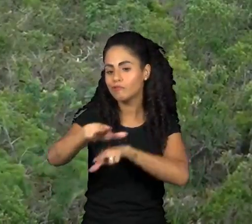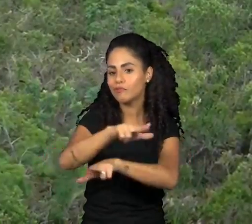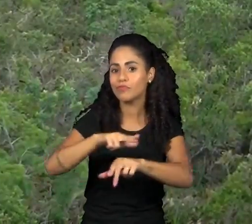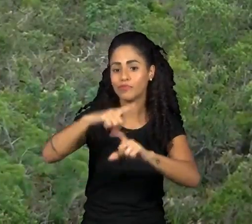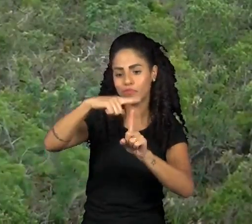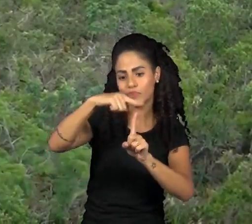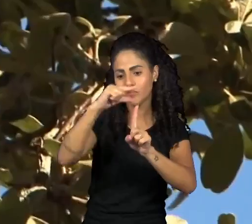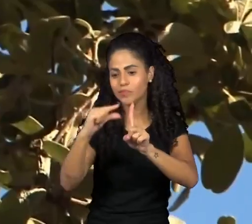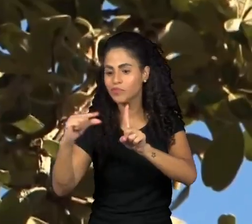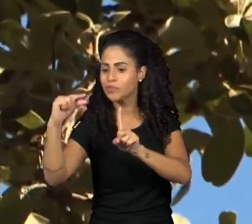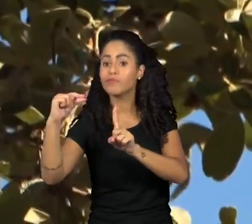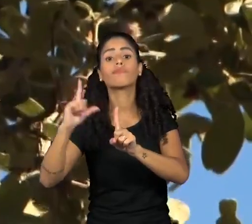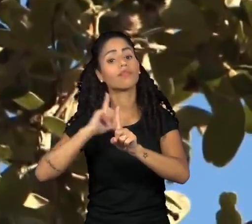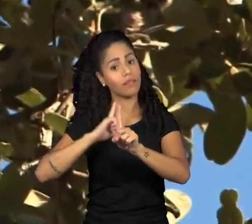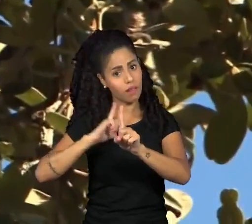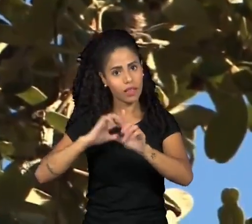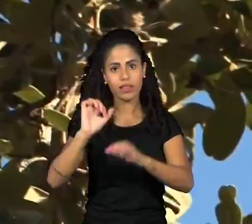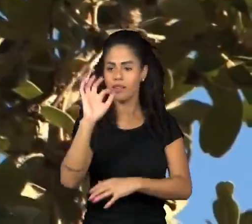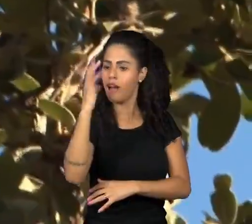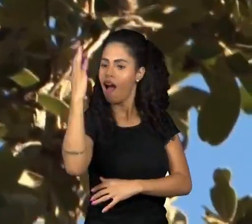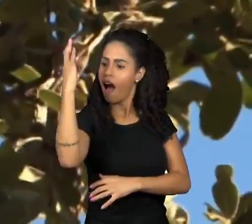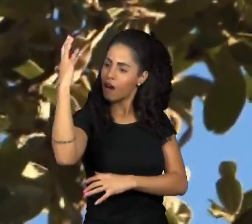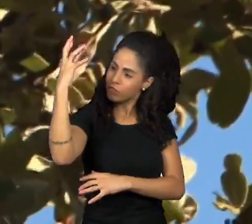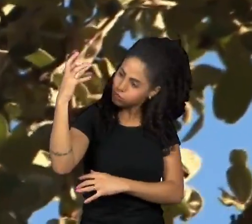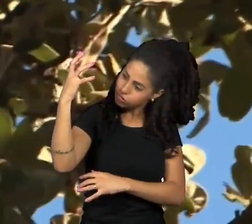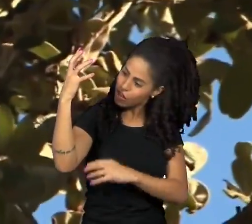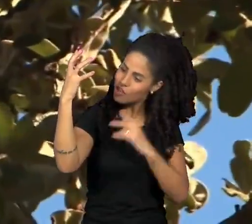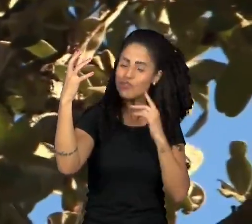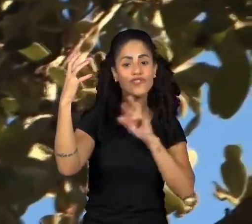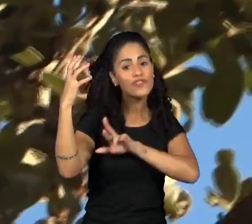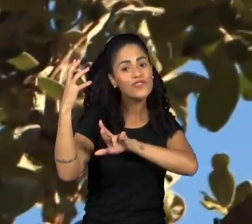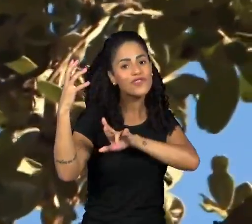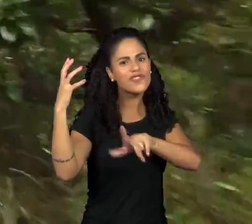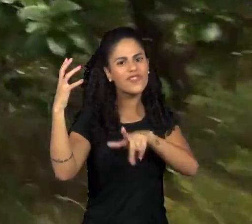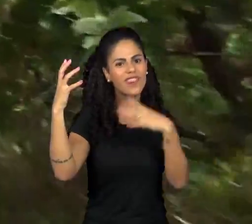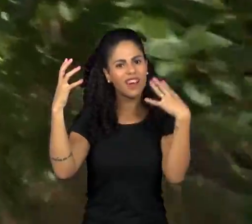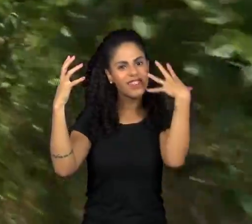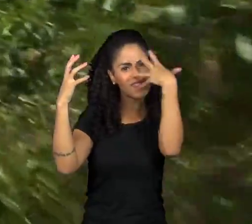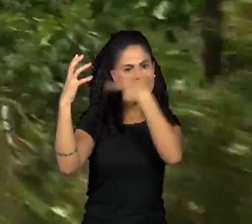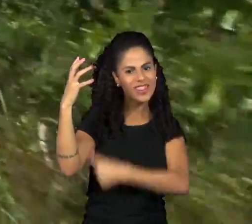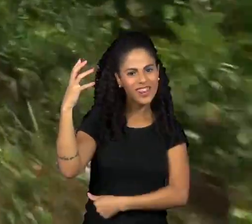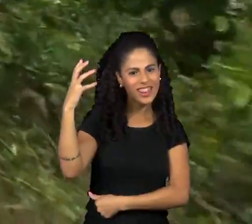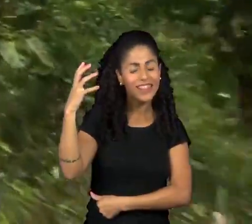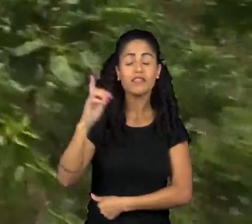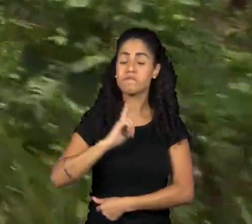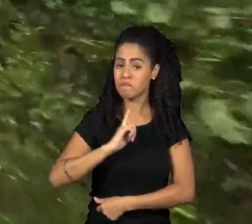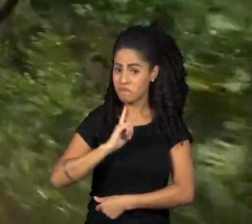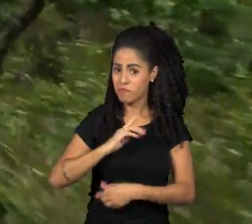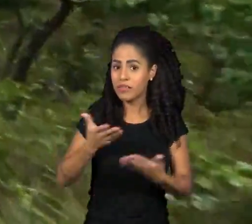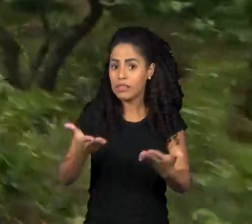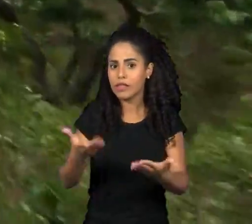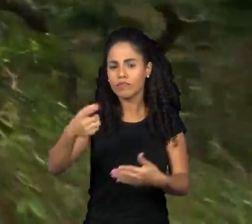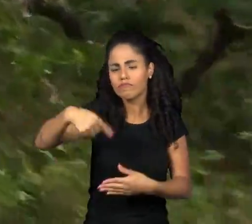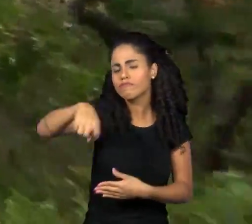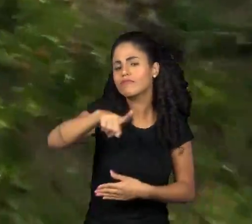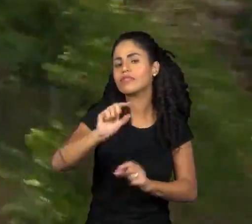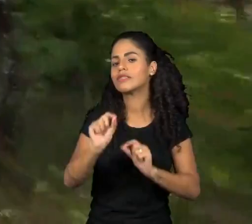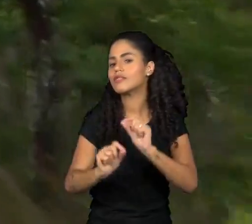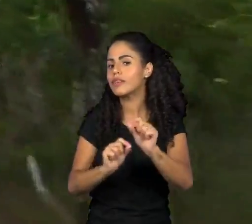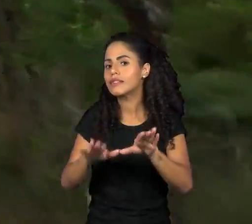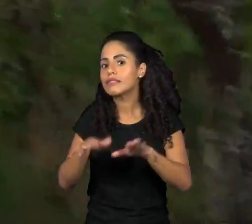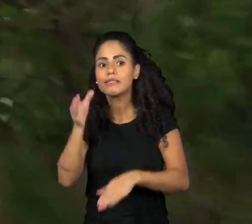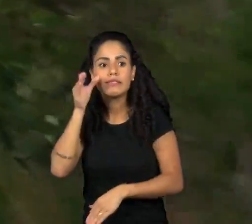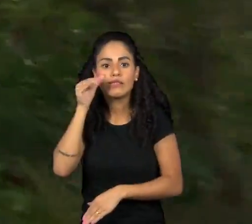Terra. As árvores tortas, elas têm um movimento, né? Têm um ritmo. Então, para quem